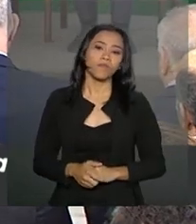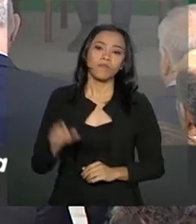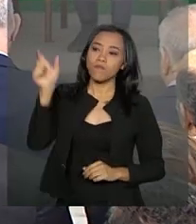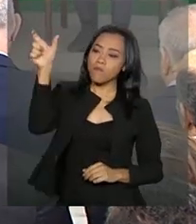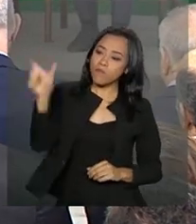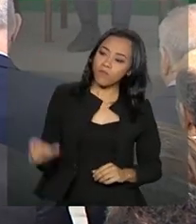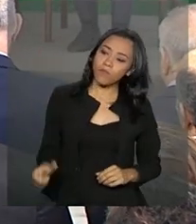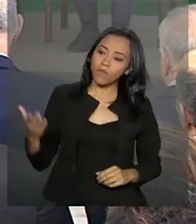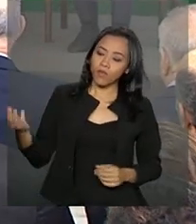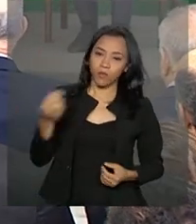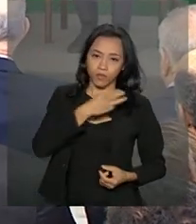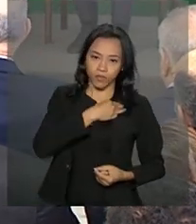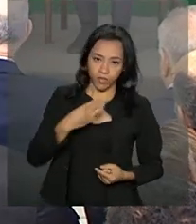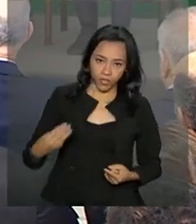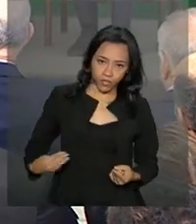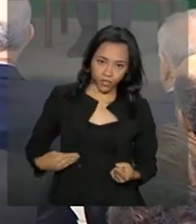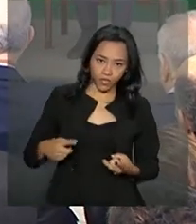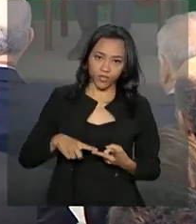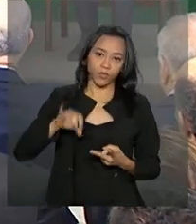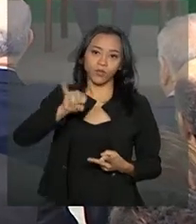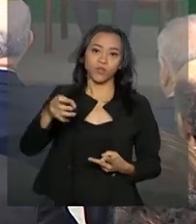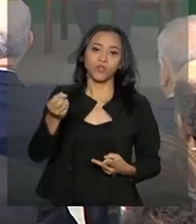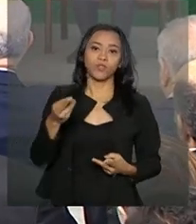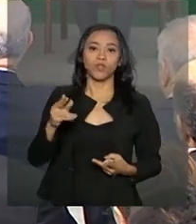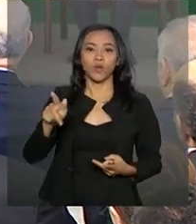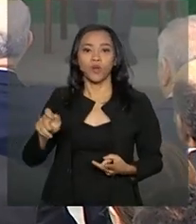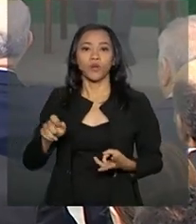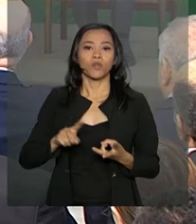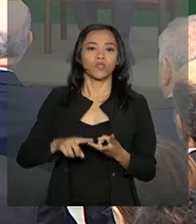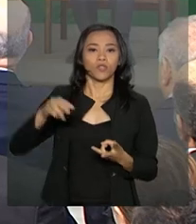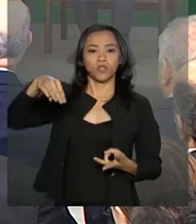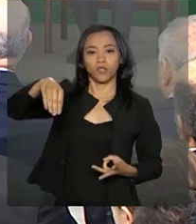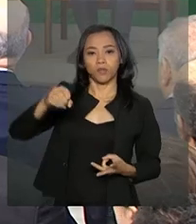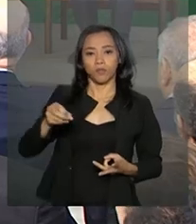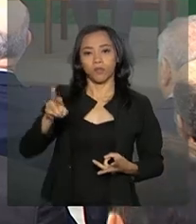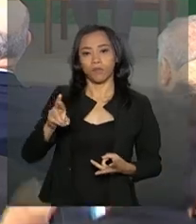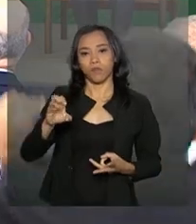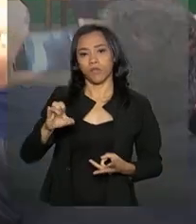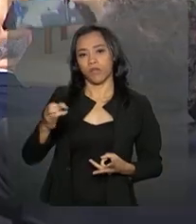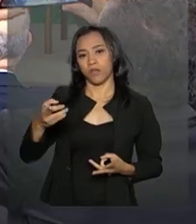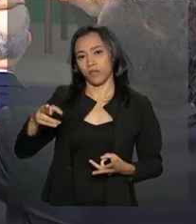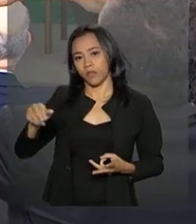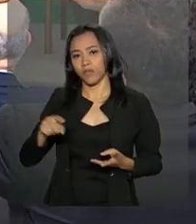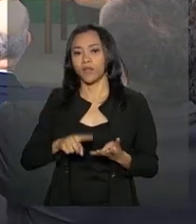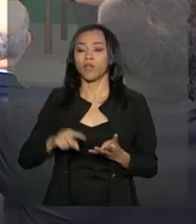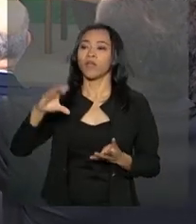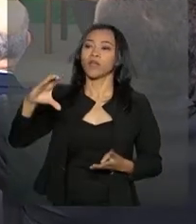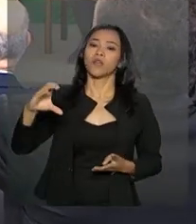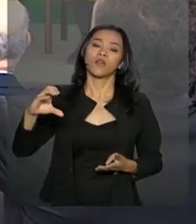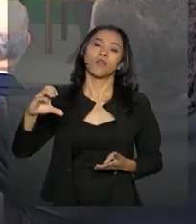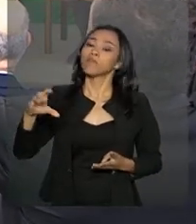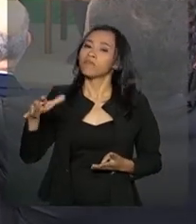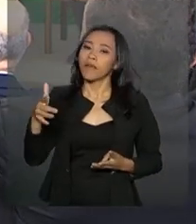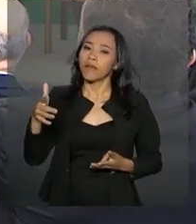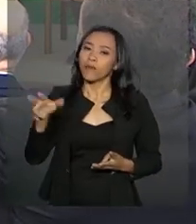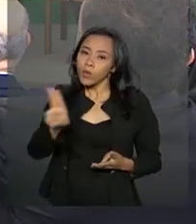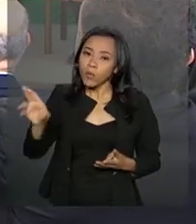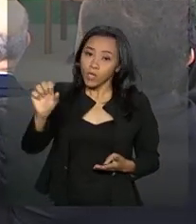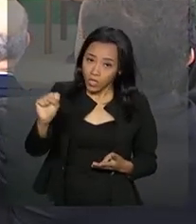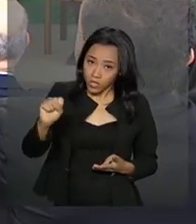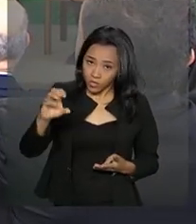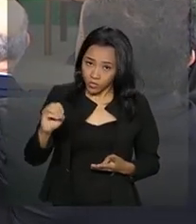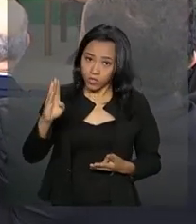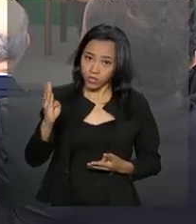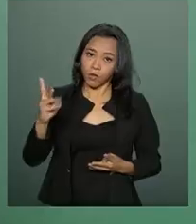alberto beltrame marcos jorge moreira foi o caso de henrique sobral os caríssimos amigos deputados